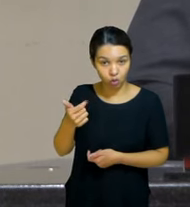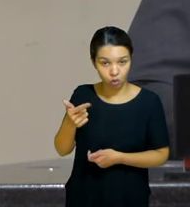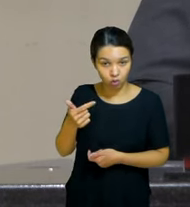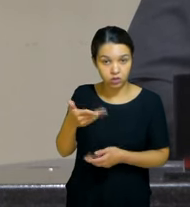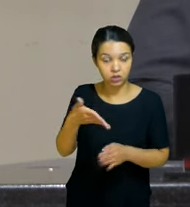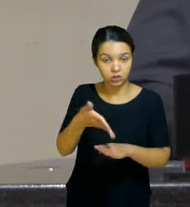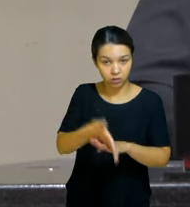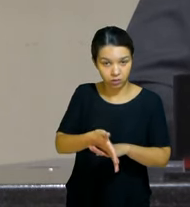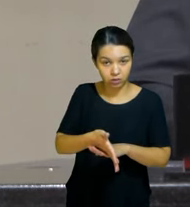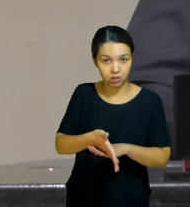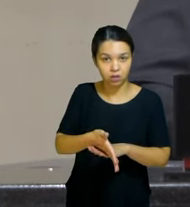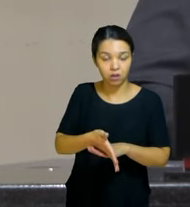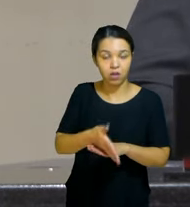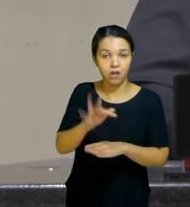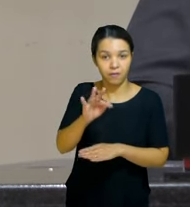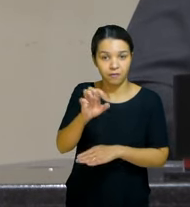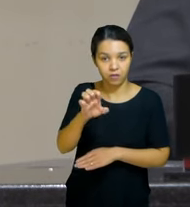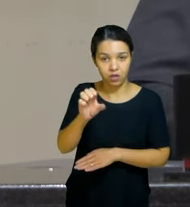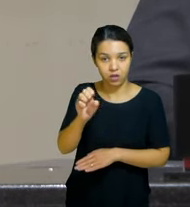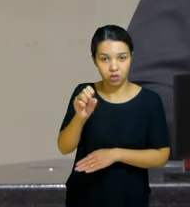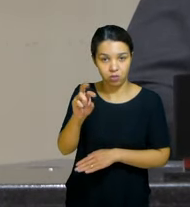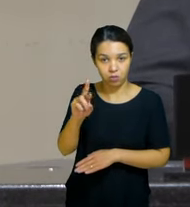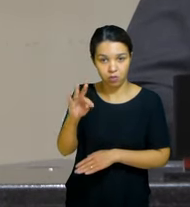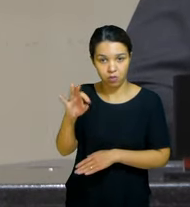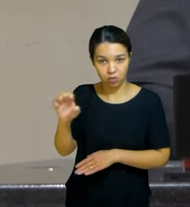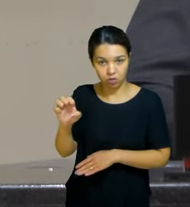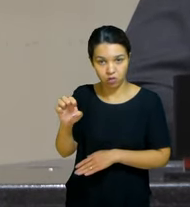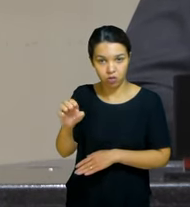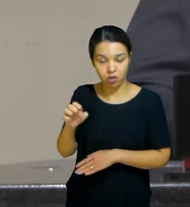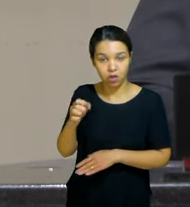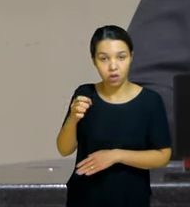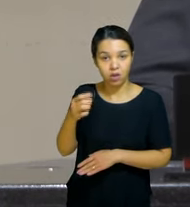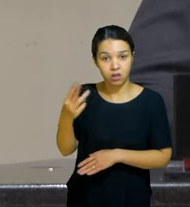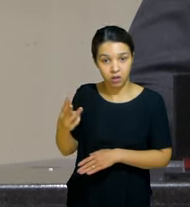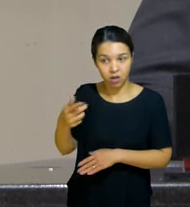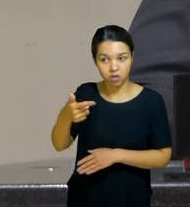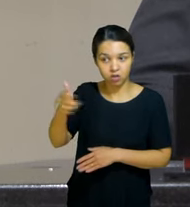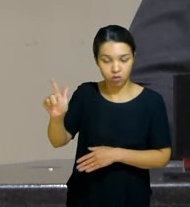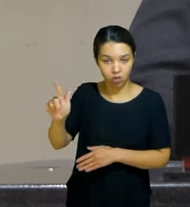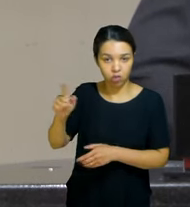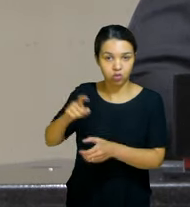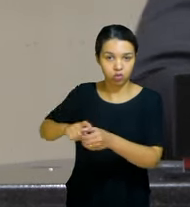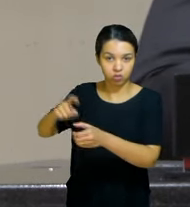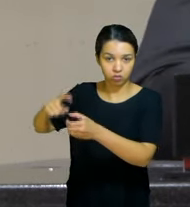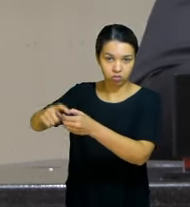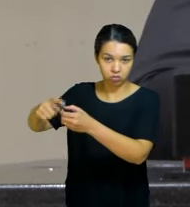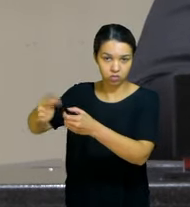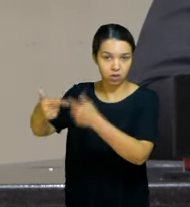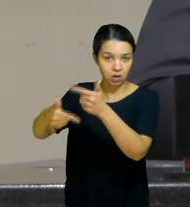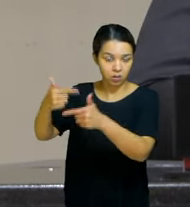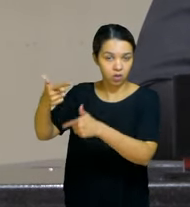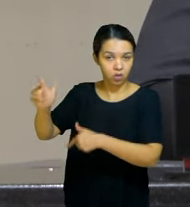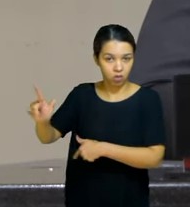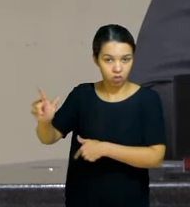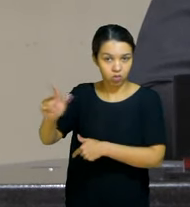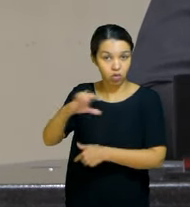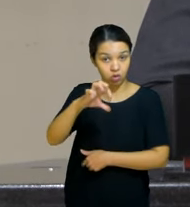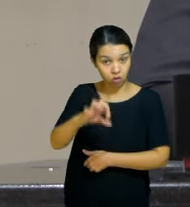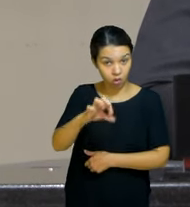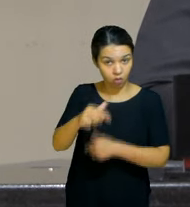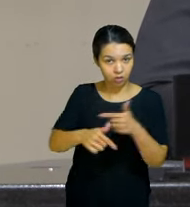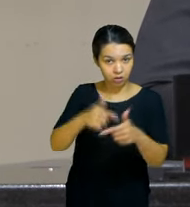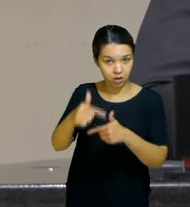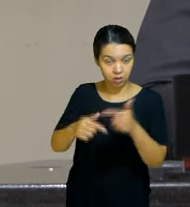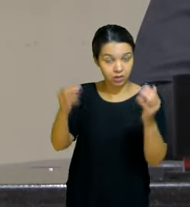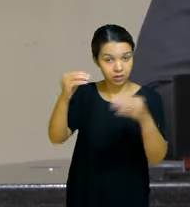FESPORT, e 3 deles têm cargos comissionados. Portanto, apenas 9 servidores efetivos estão atuando na FESPORT nesse